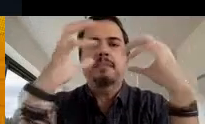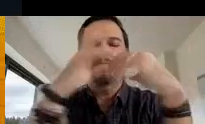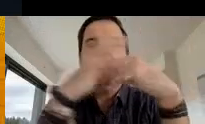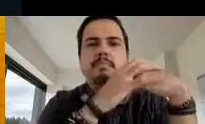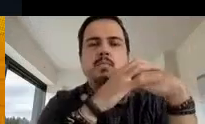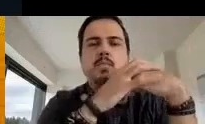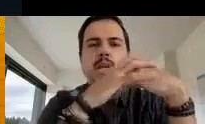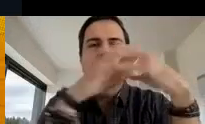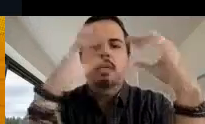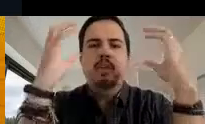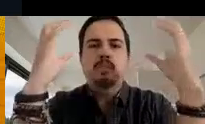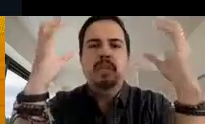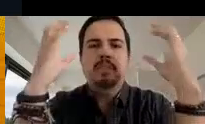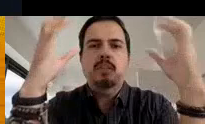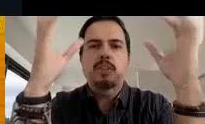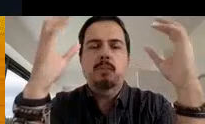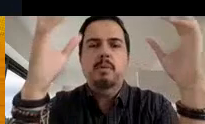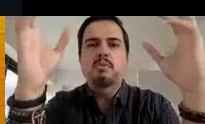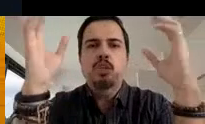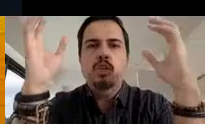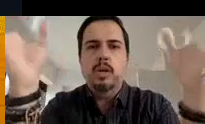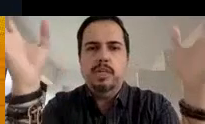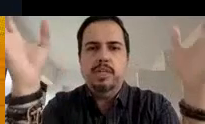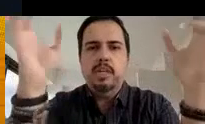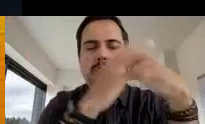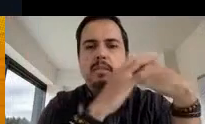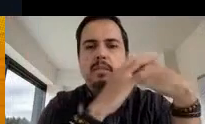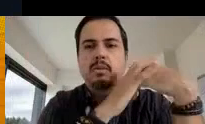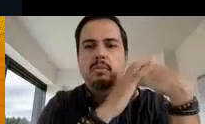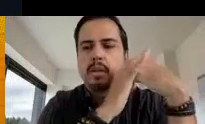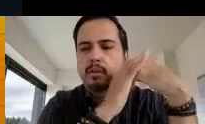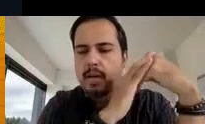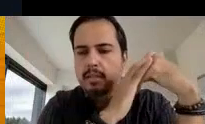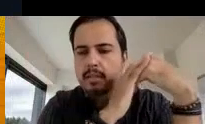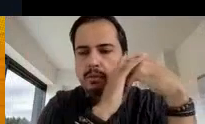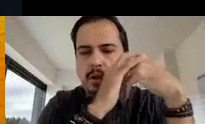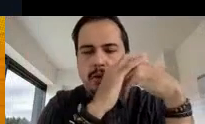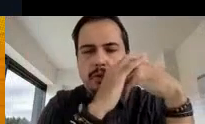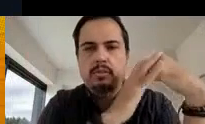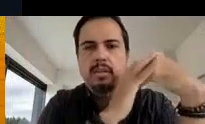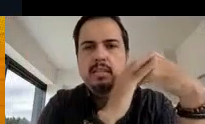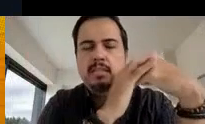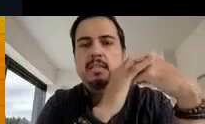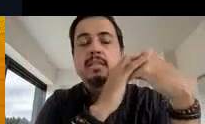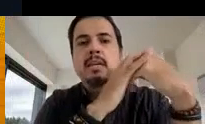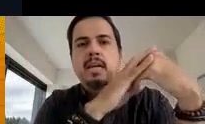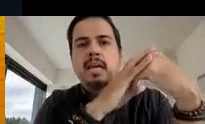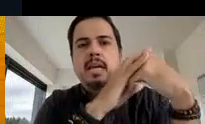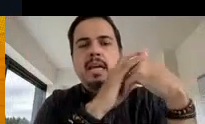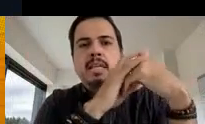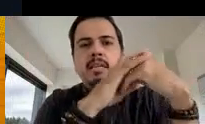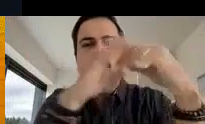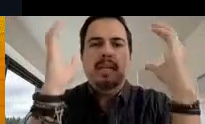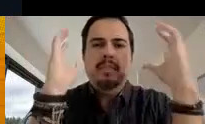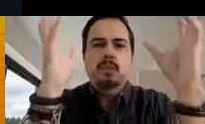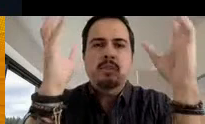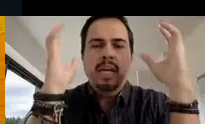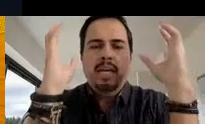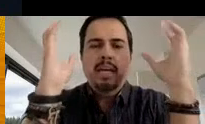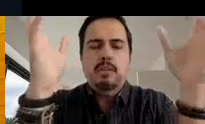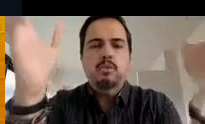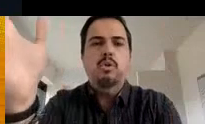tentem pensar. Tem uma expressão que se chama moonshot, uma expressão que veio da Singularity University.